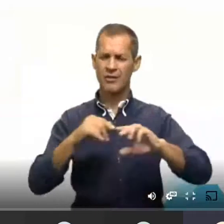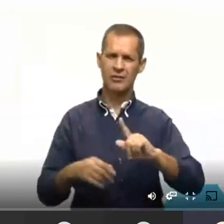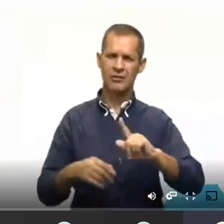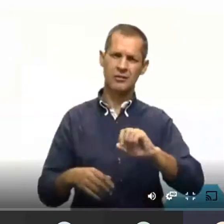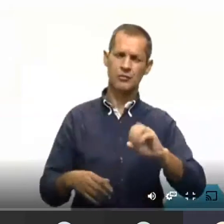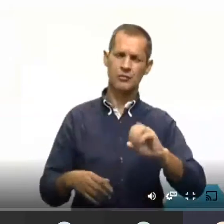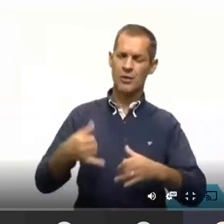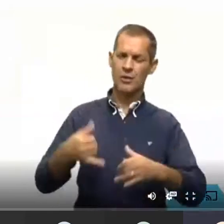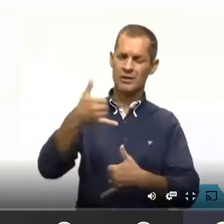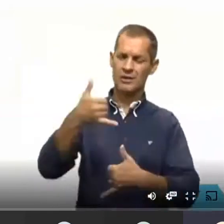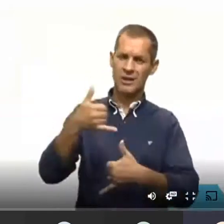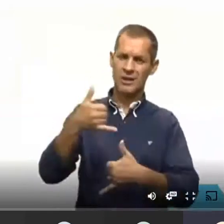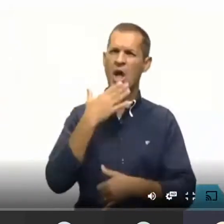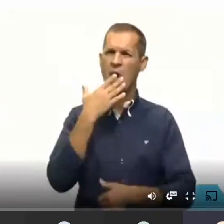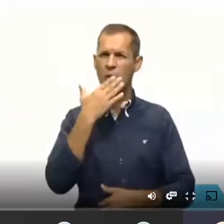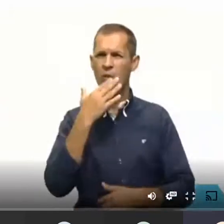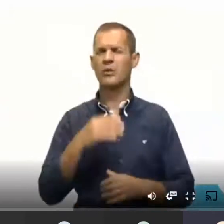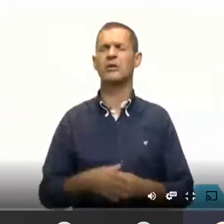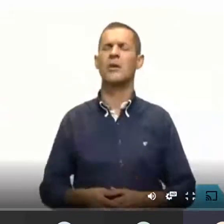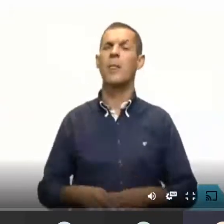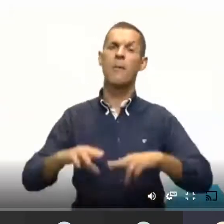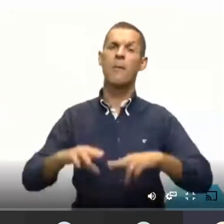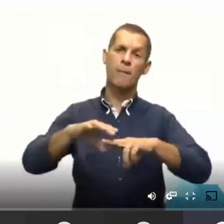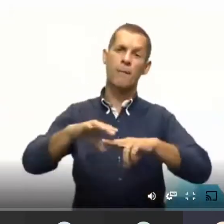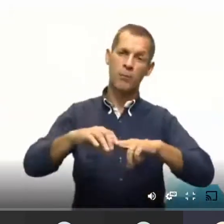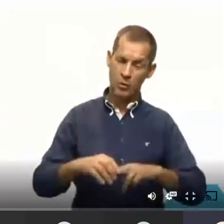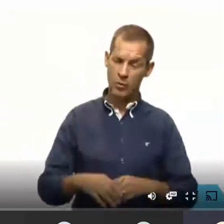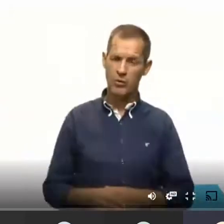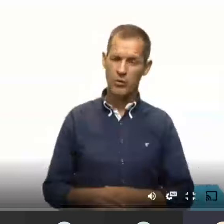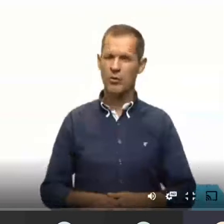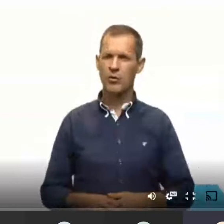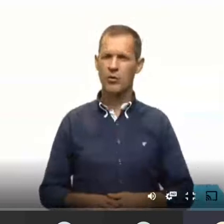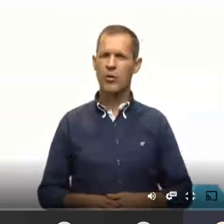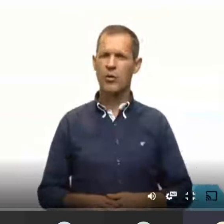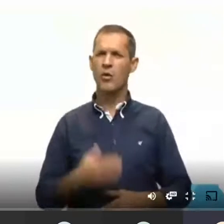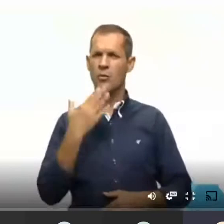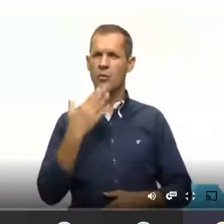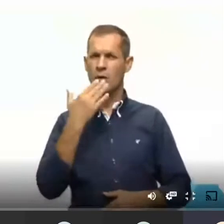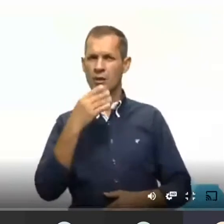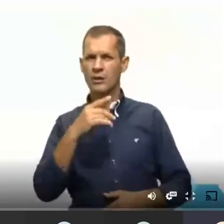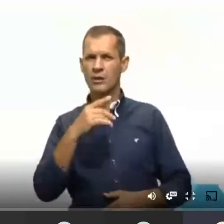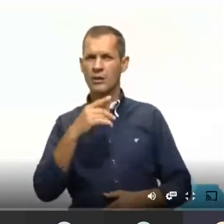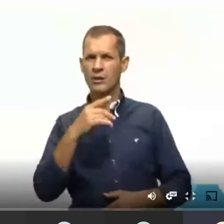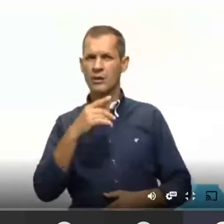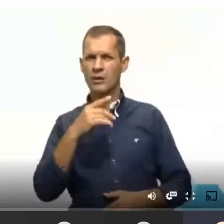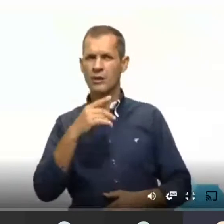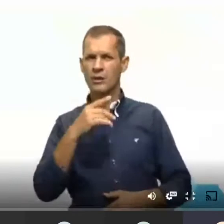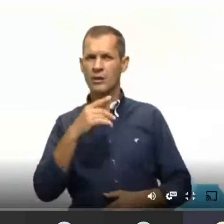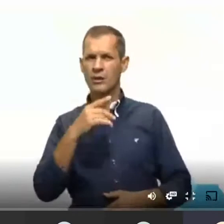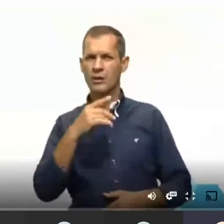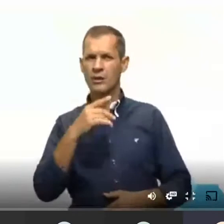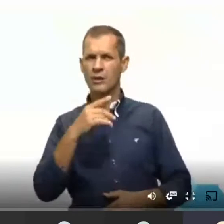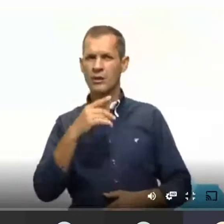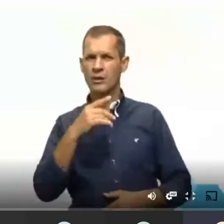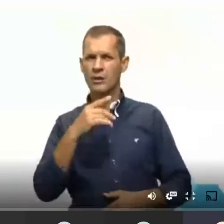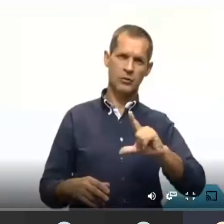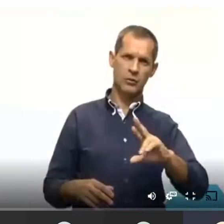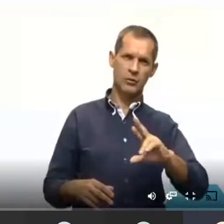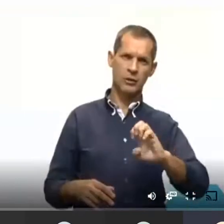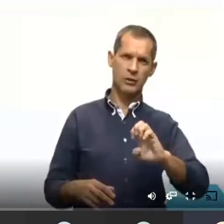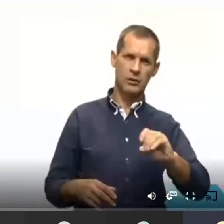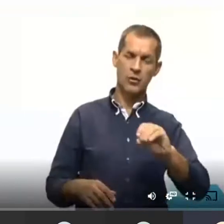gotas lipídicas coradas por um corante chamado Oil Red Wool. Então, só por curiosidade,